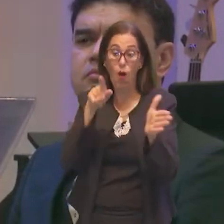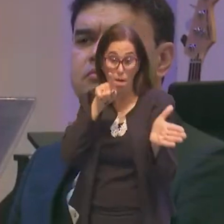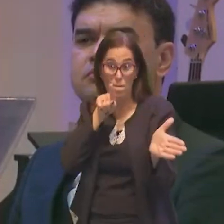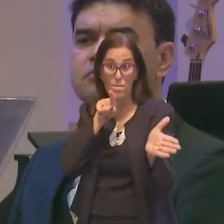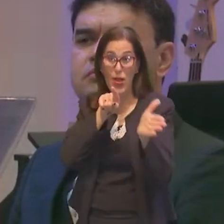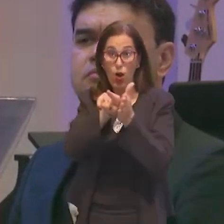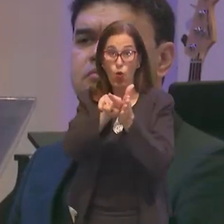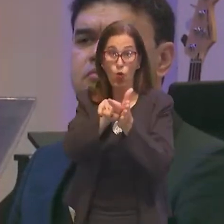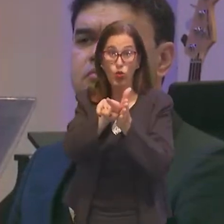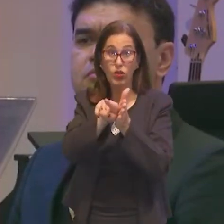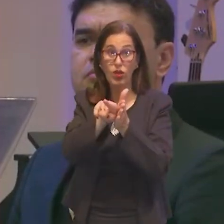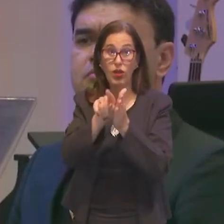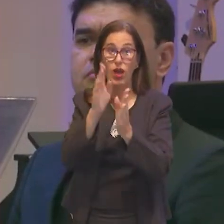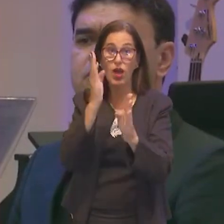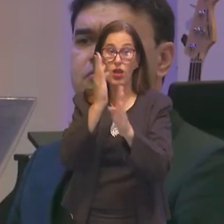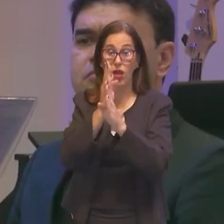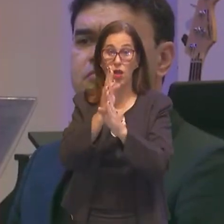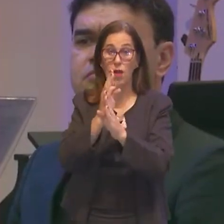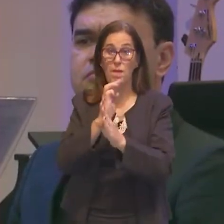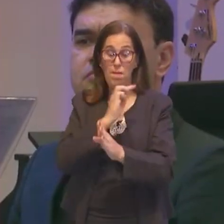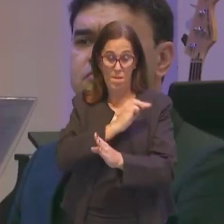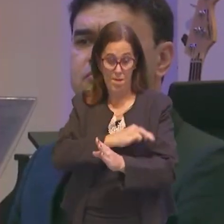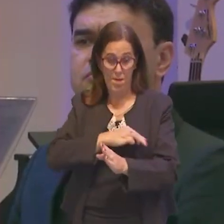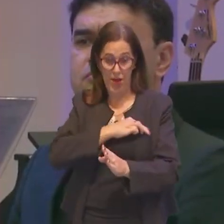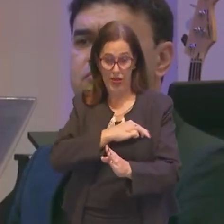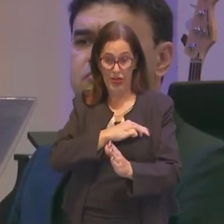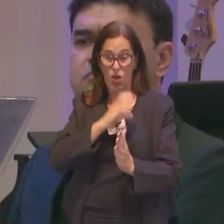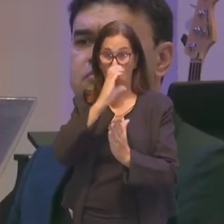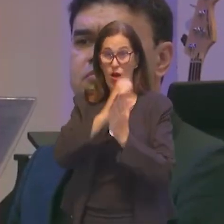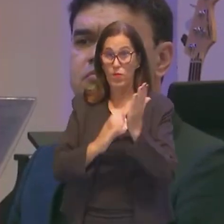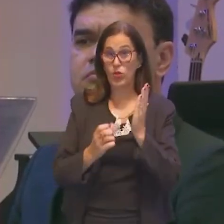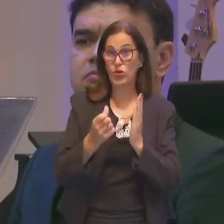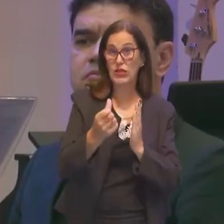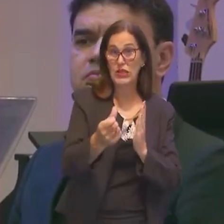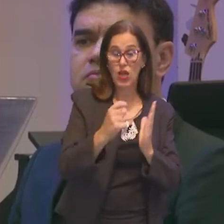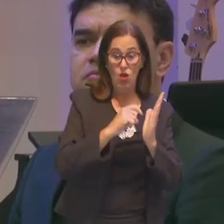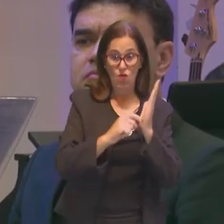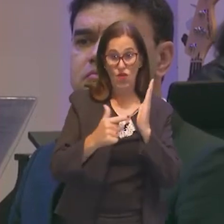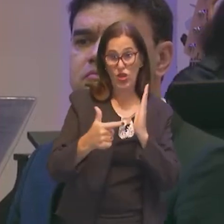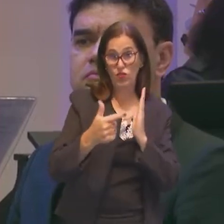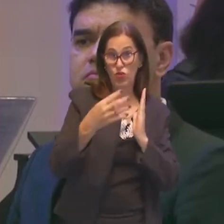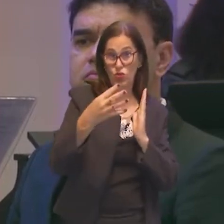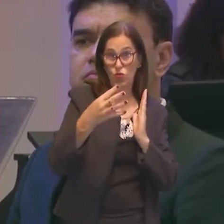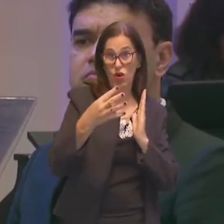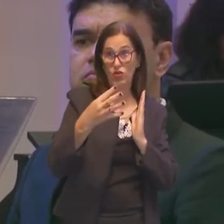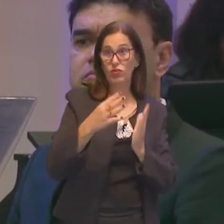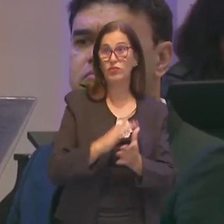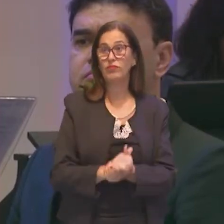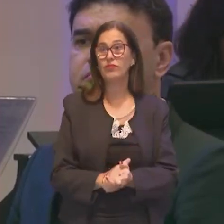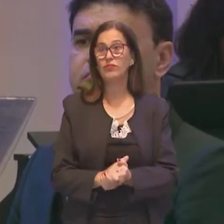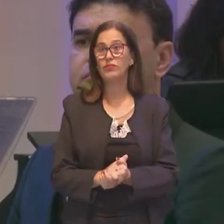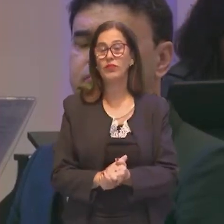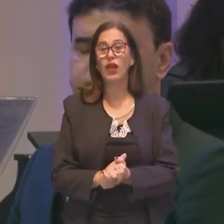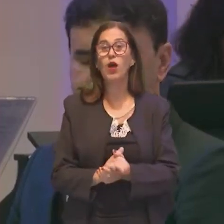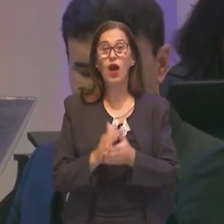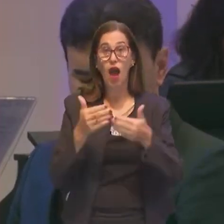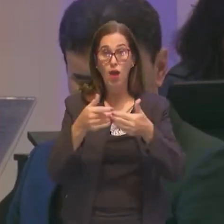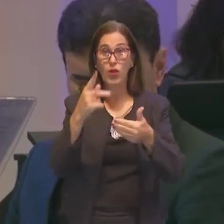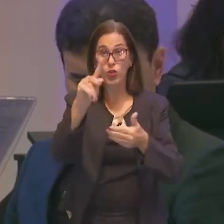nós encontramos em Mateus, no capítulo de número 6, o verso 24. Abra sua